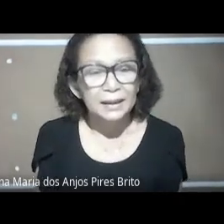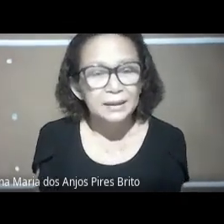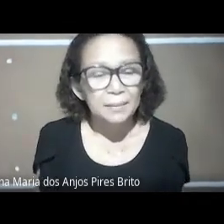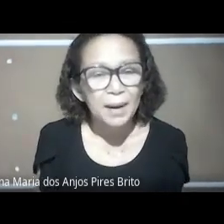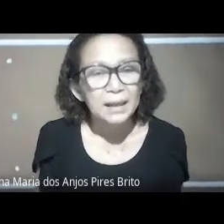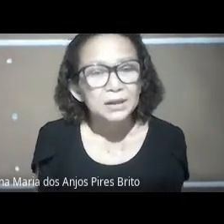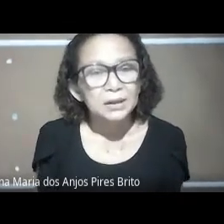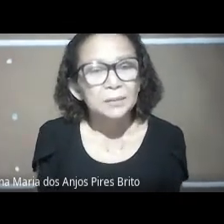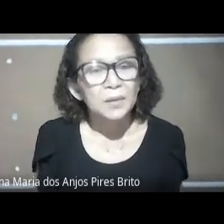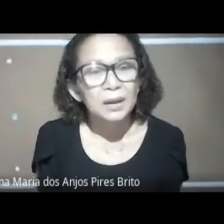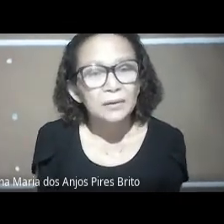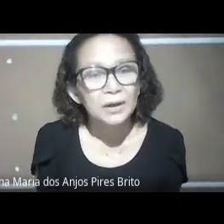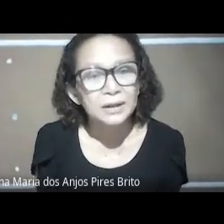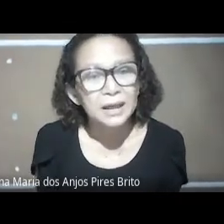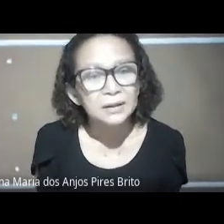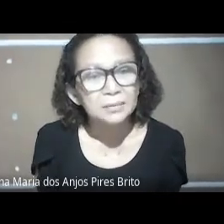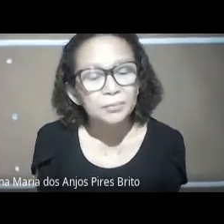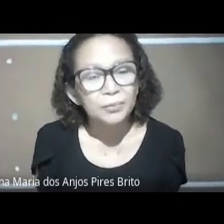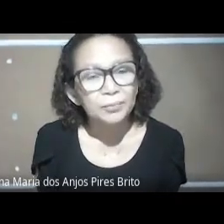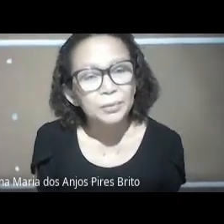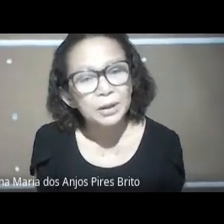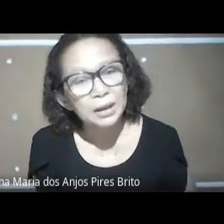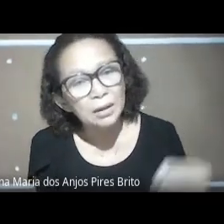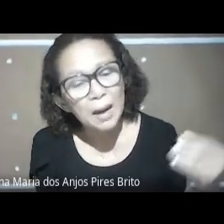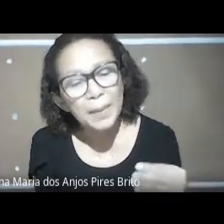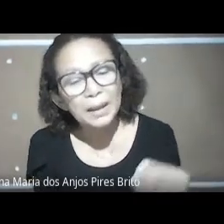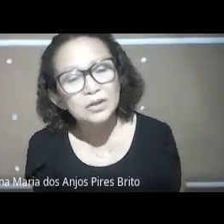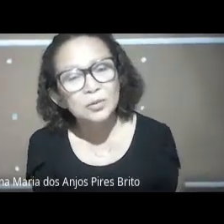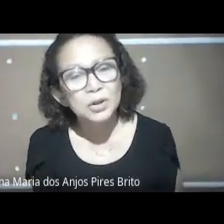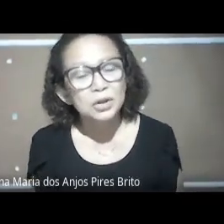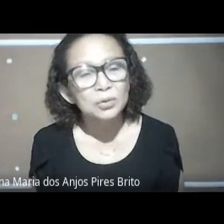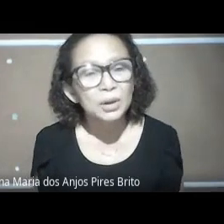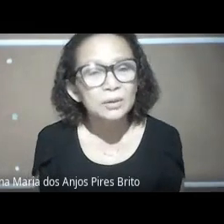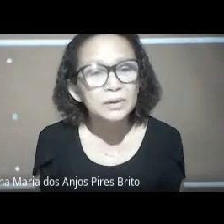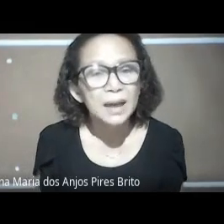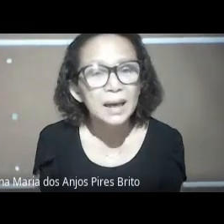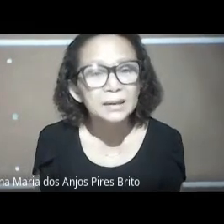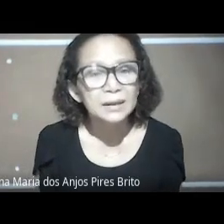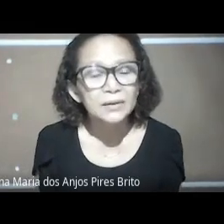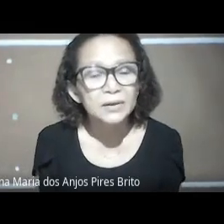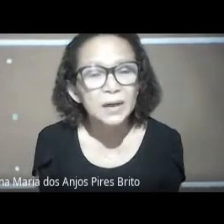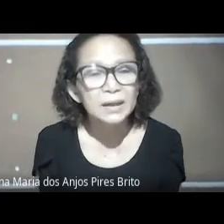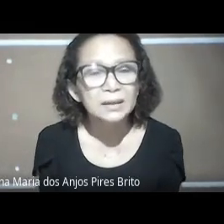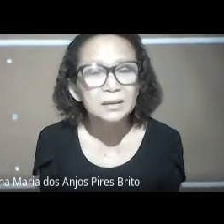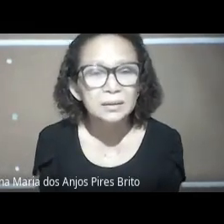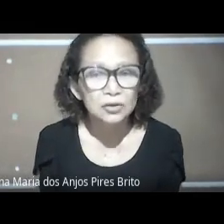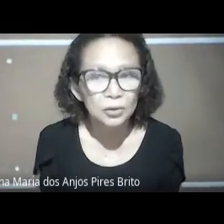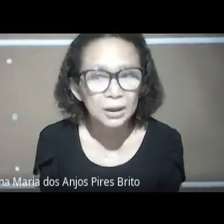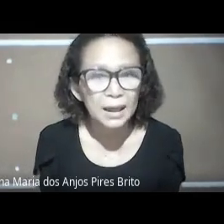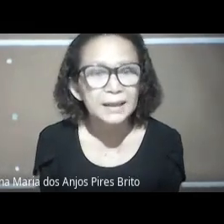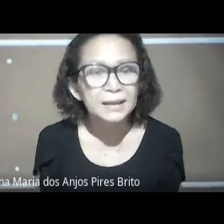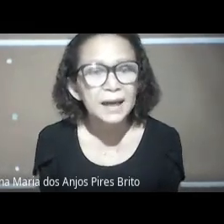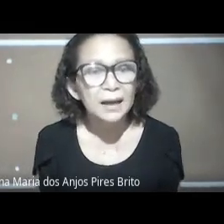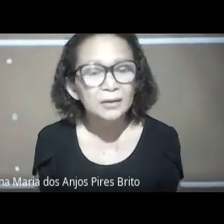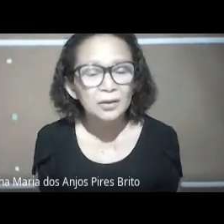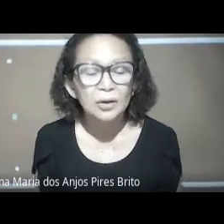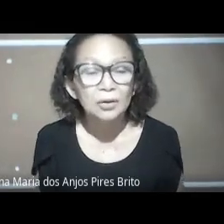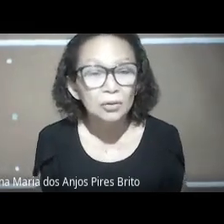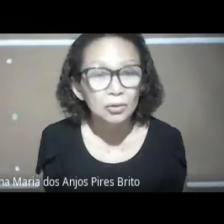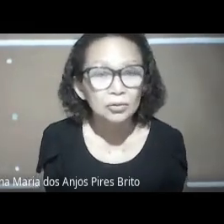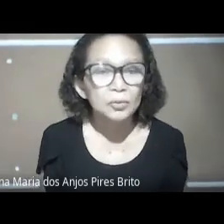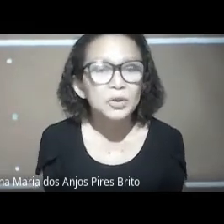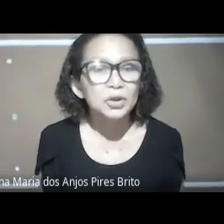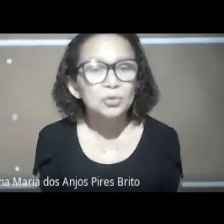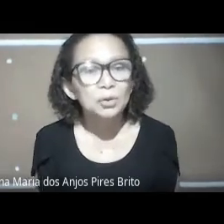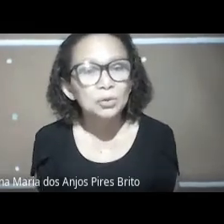apresentação aqui, dessa página, e vocês irão apenas substituir os sinais que vocês julguem necessário.